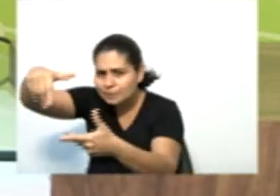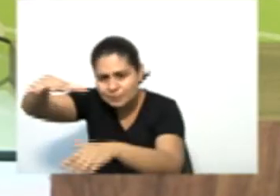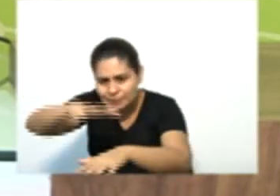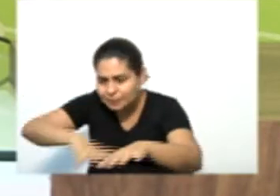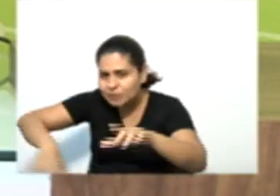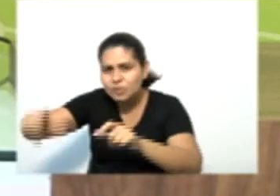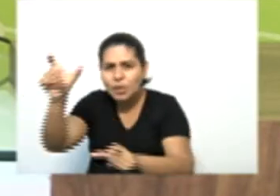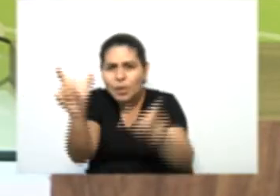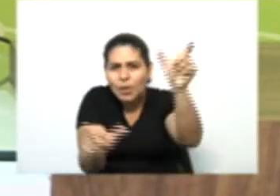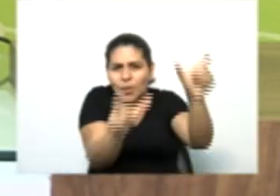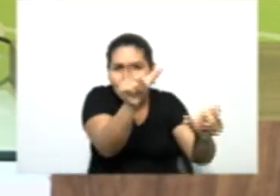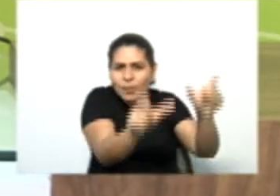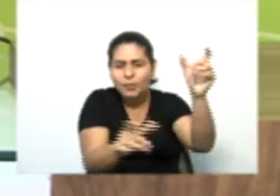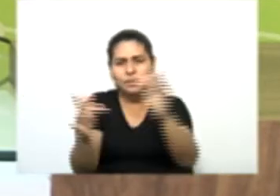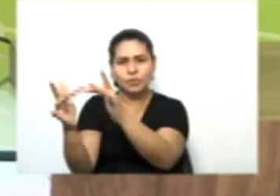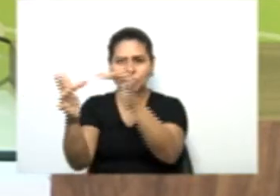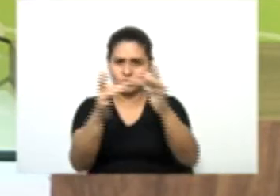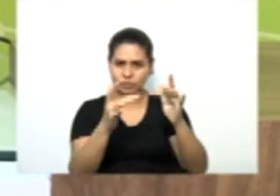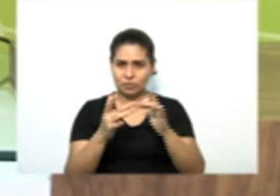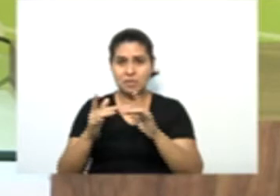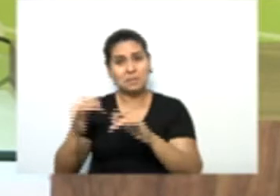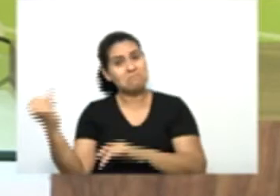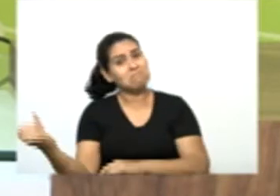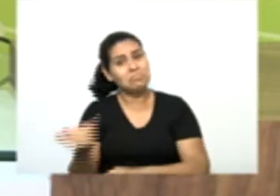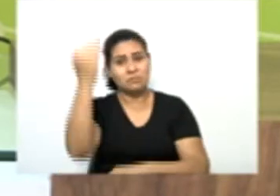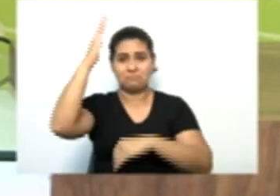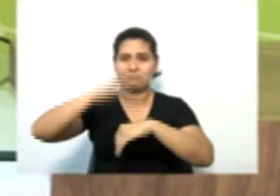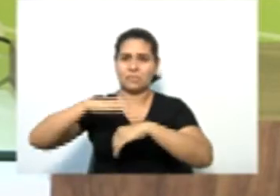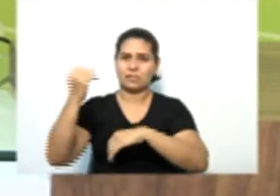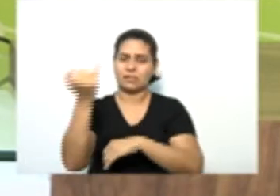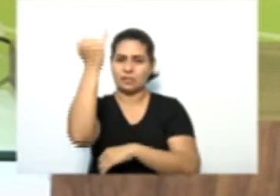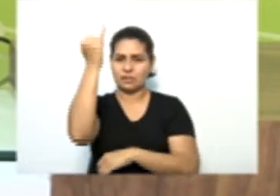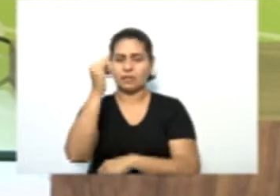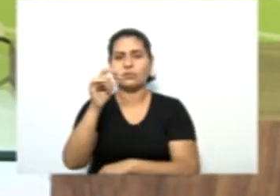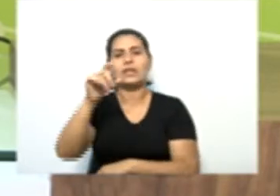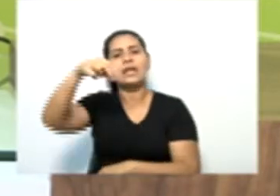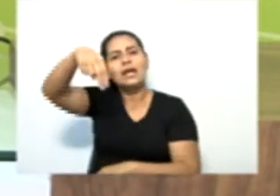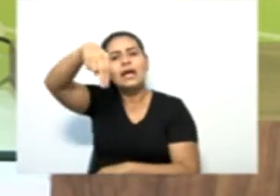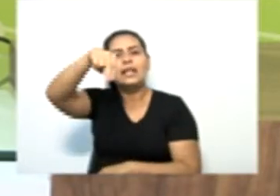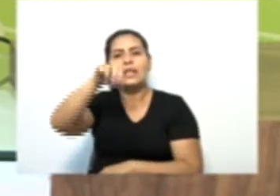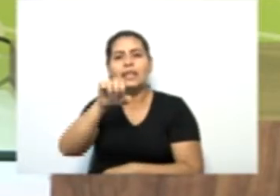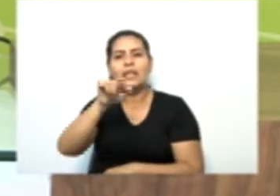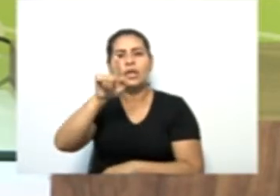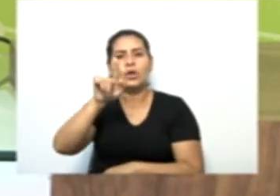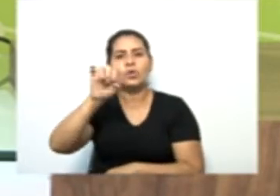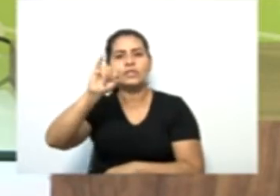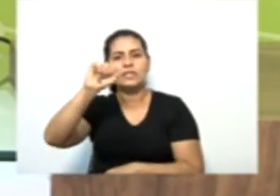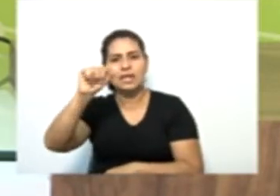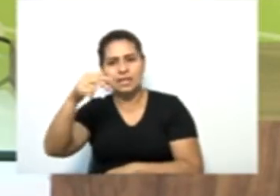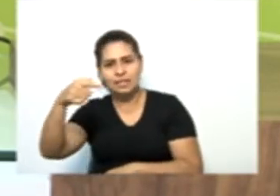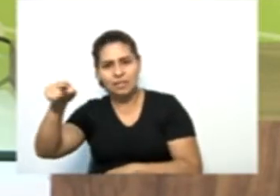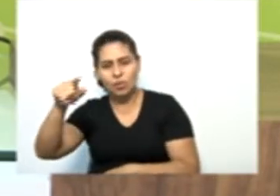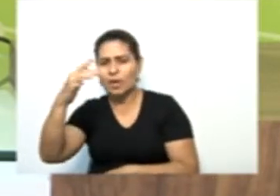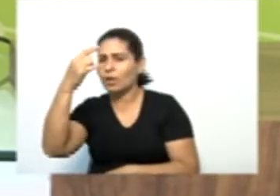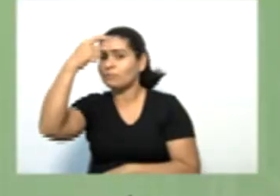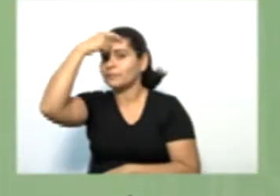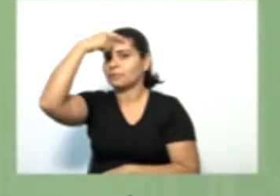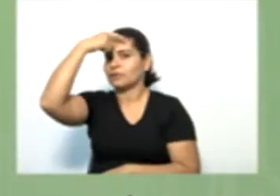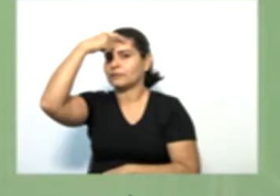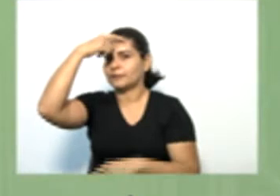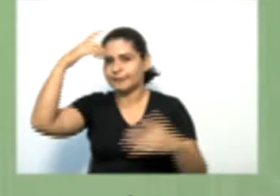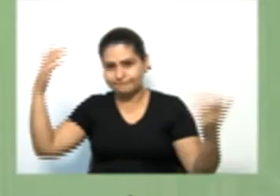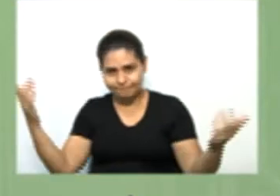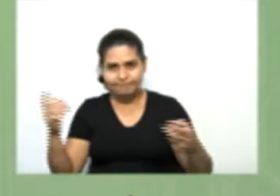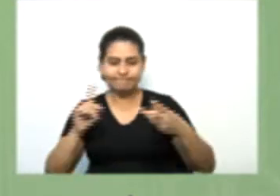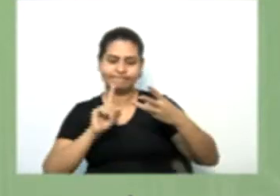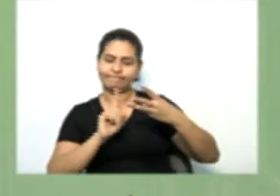e, principalmente, no momento da negociação, ter uma postura mais eficaz e negociar com sabedoria. Vamos lá, então, para a questão número